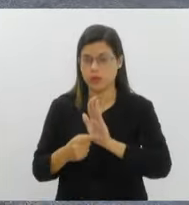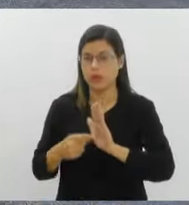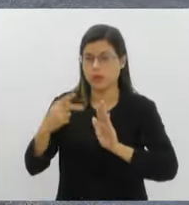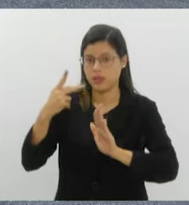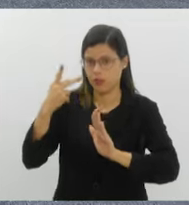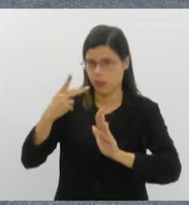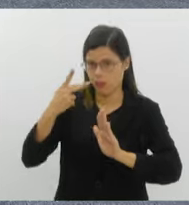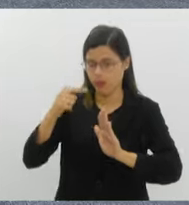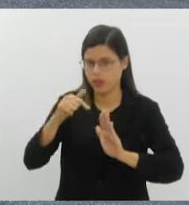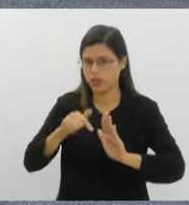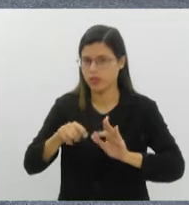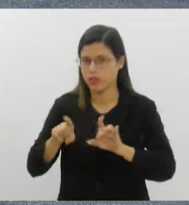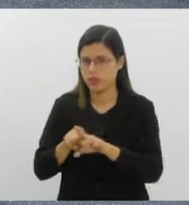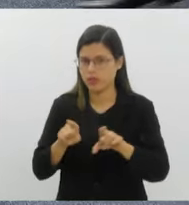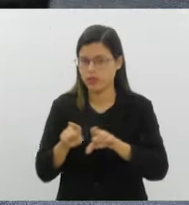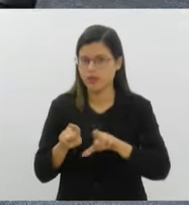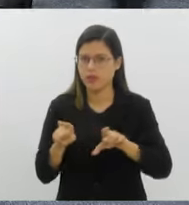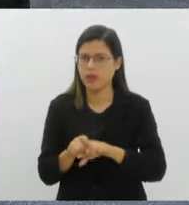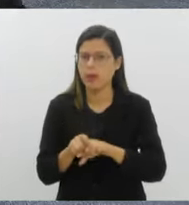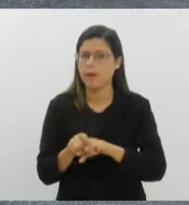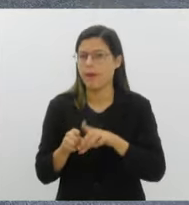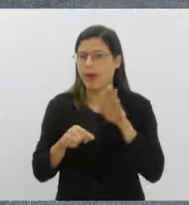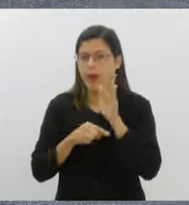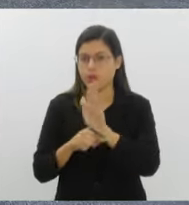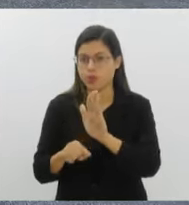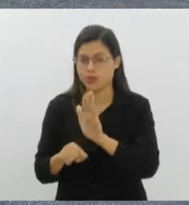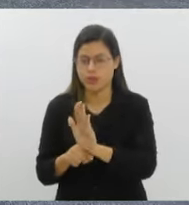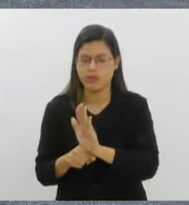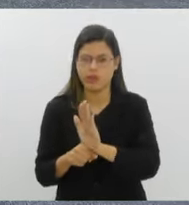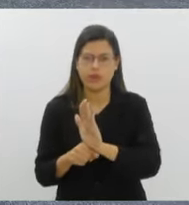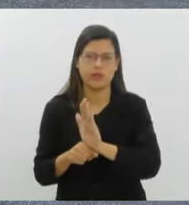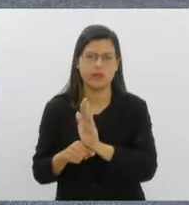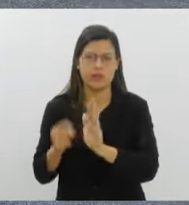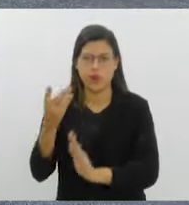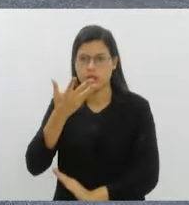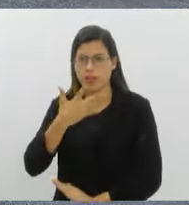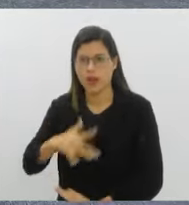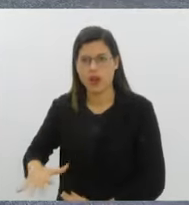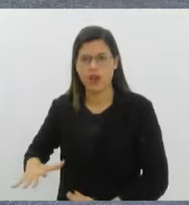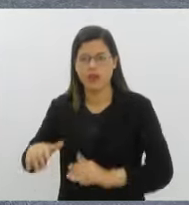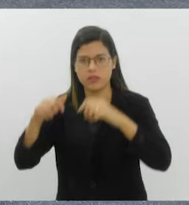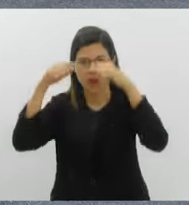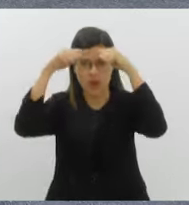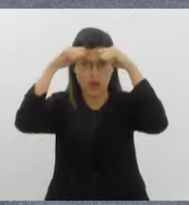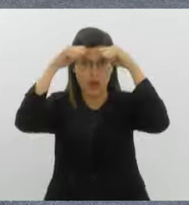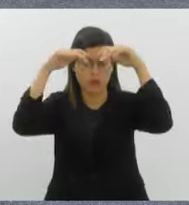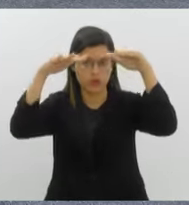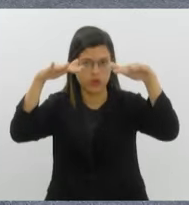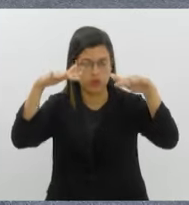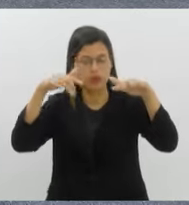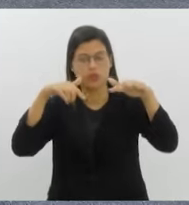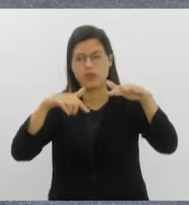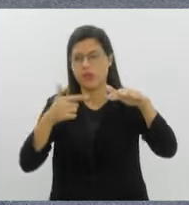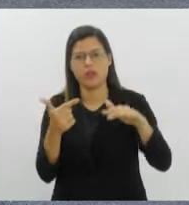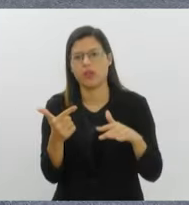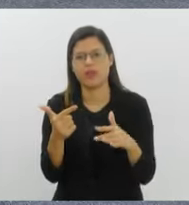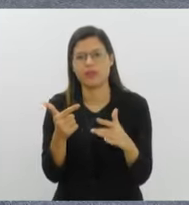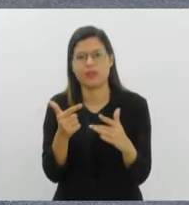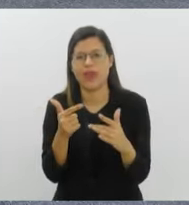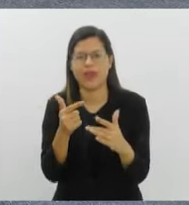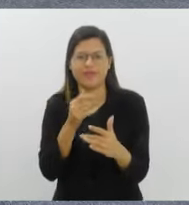também beneficiará significativamente as crianças autistas ainda sem